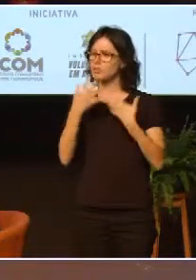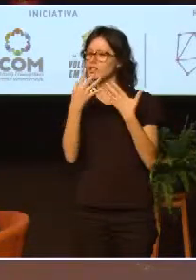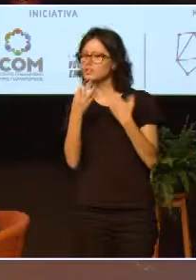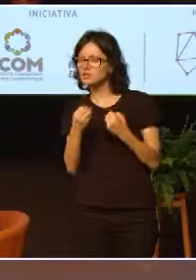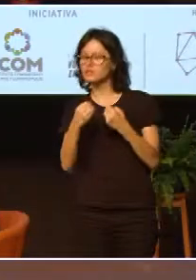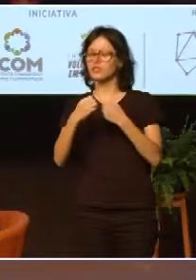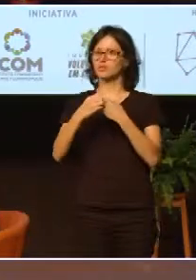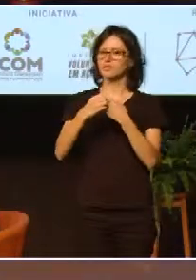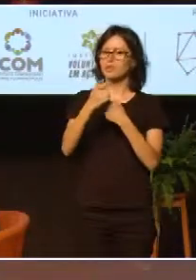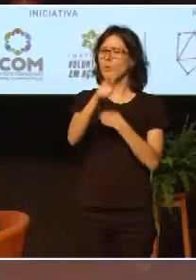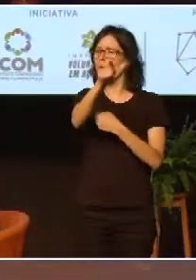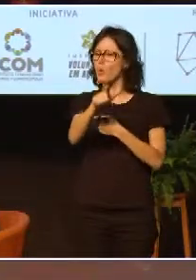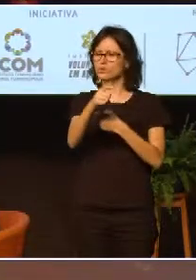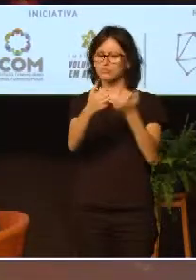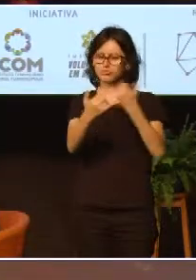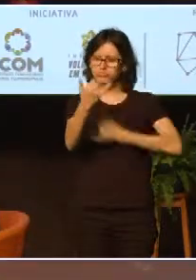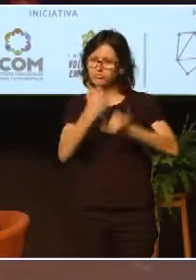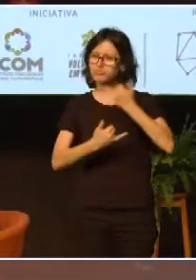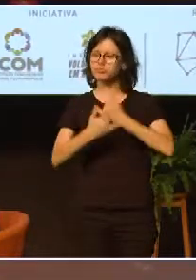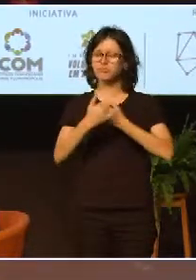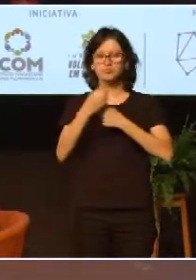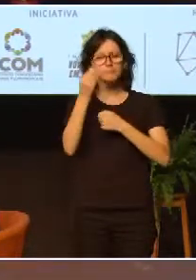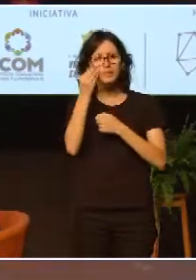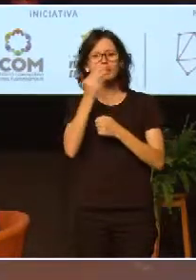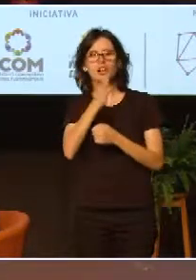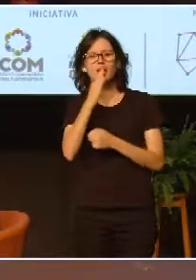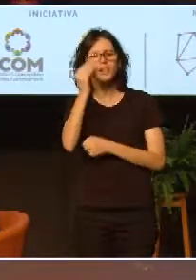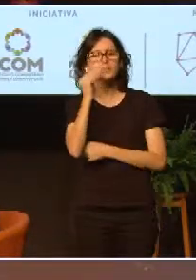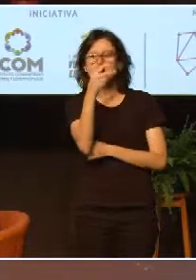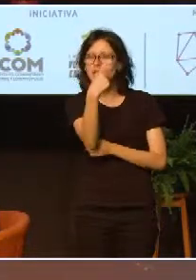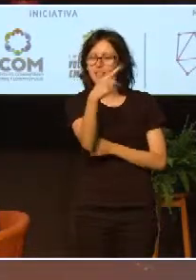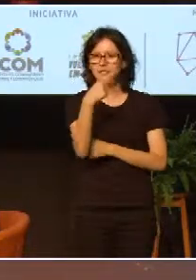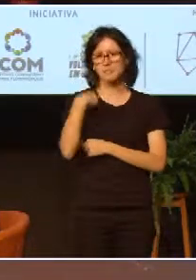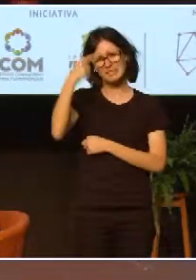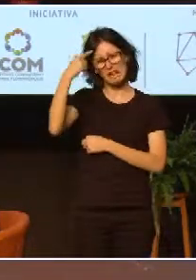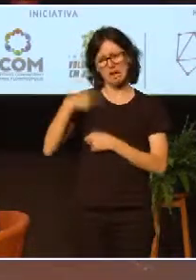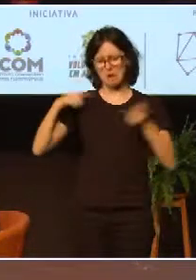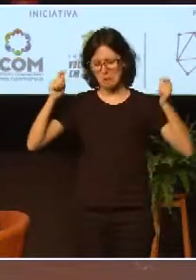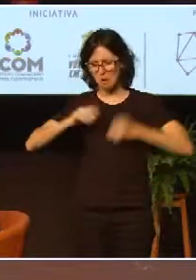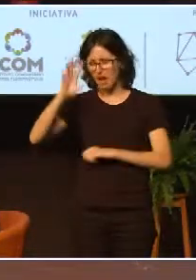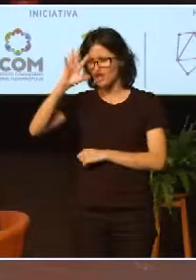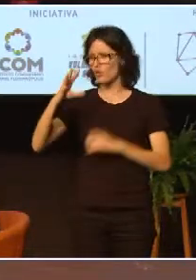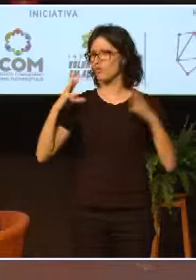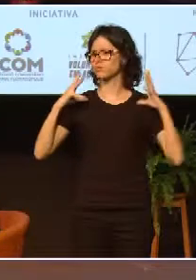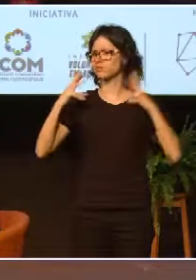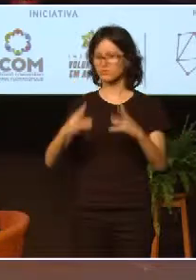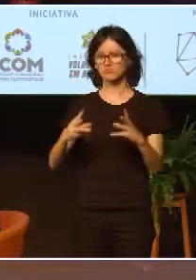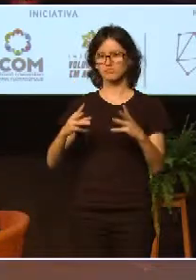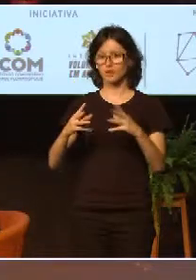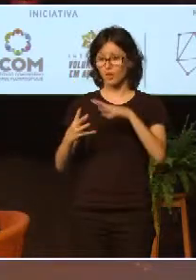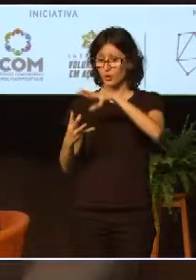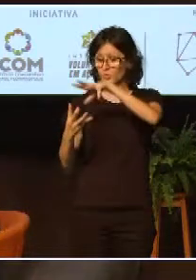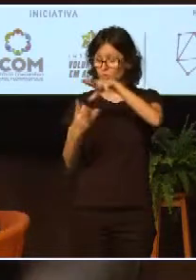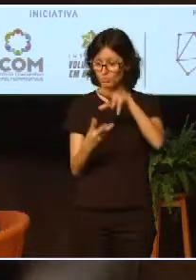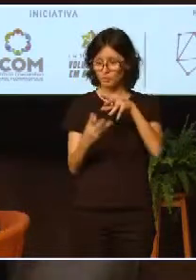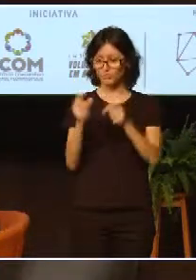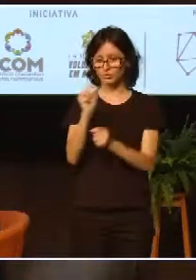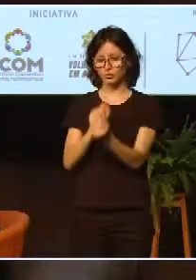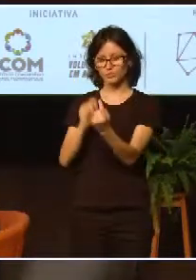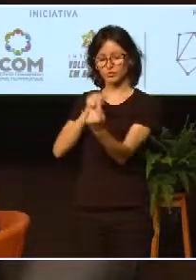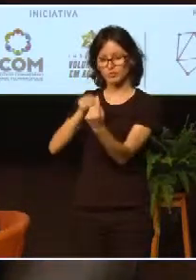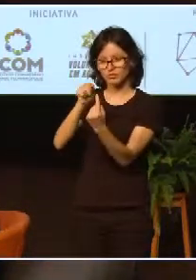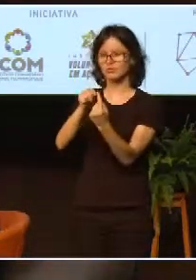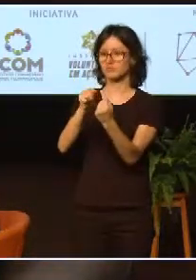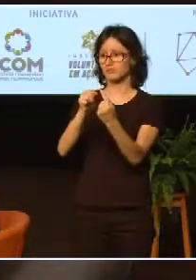poder ouvir os outros e buscar a experiência de outras pessoas, e não achar que você pode resolver tudo. Nesse mundo do propósito, do social